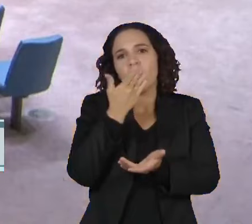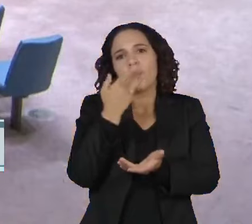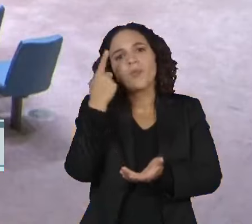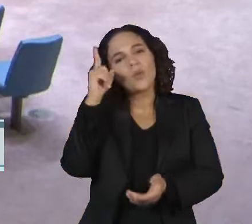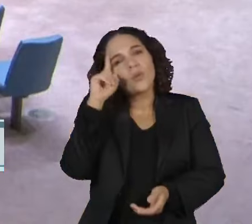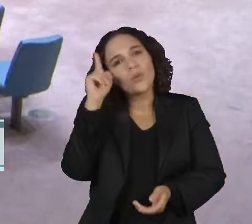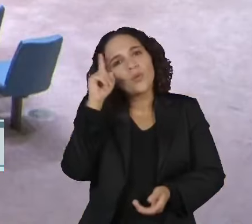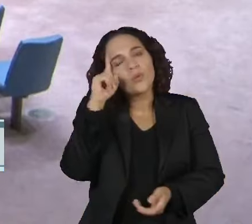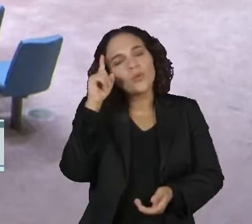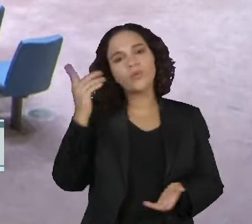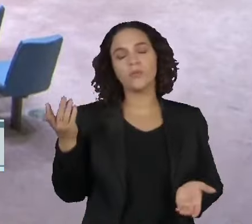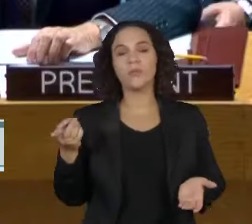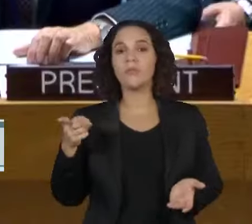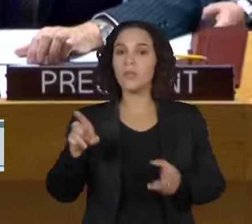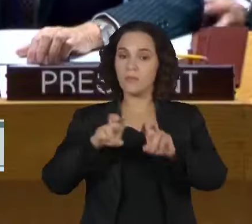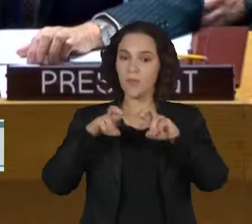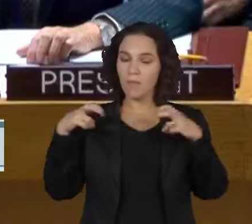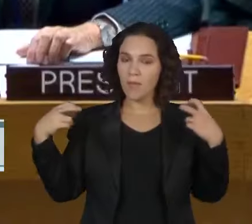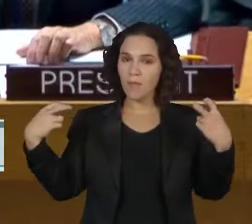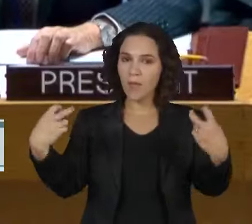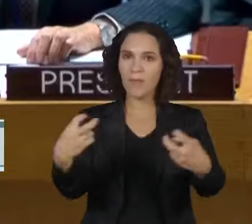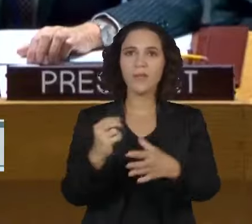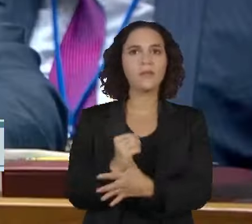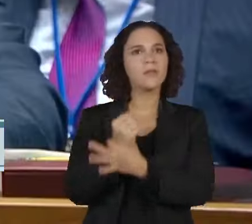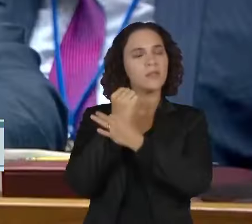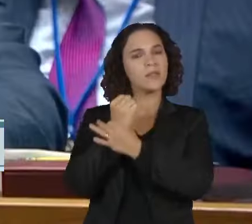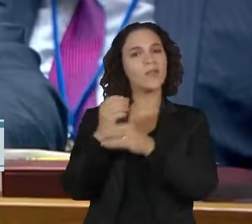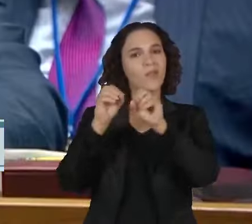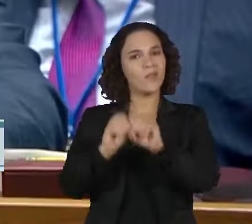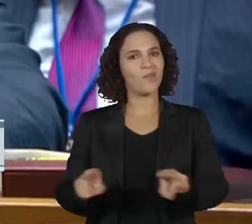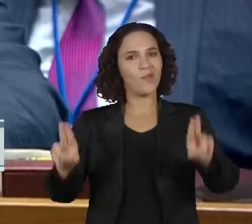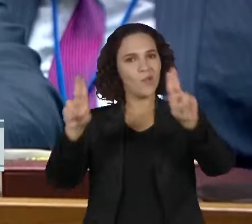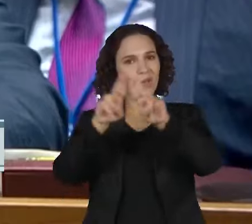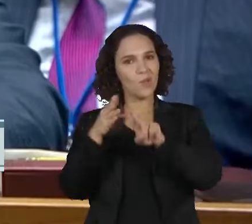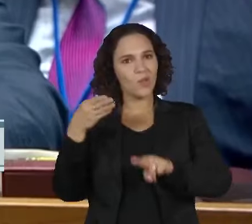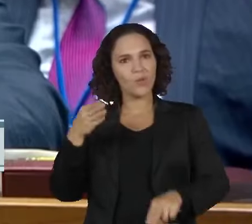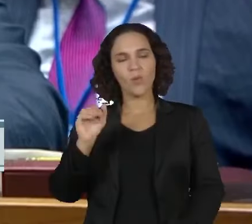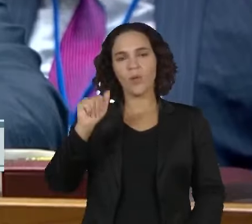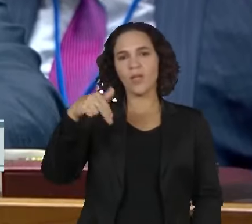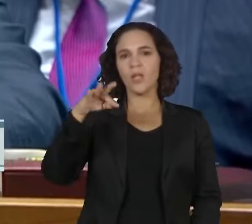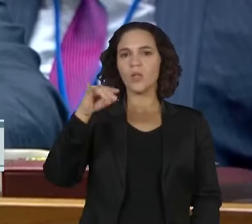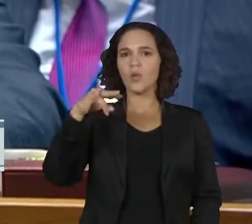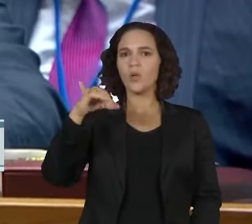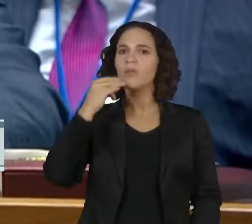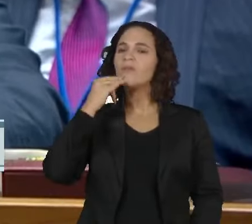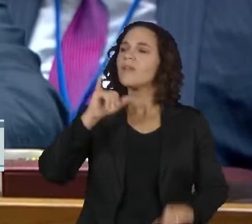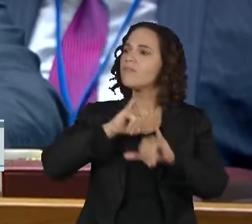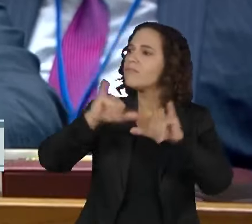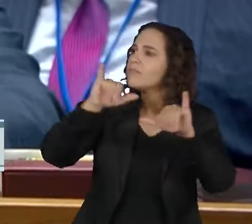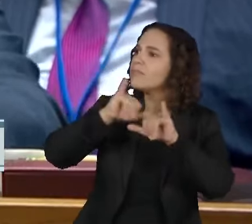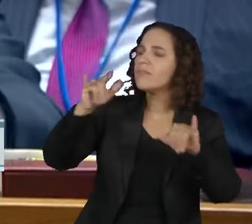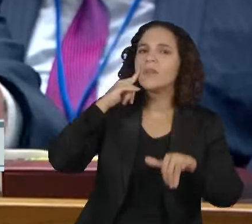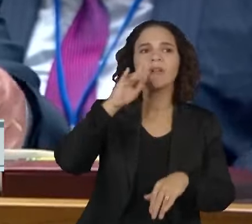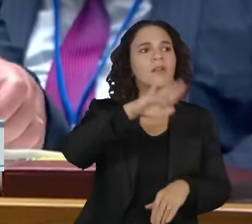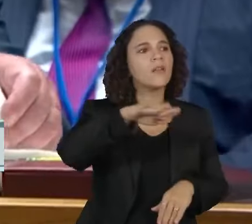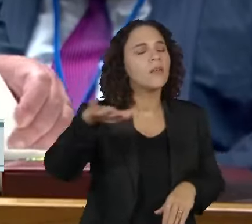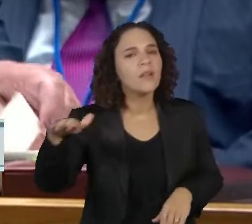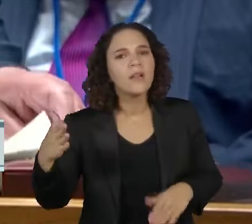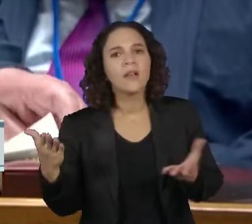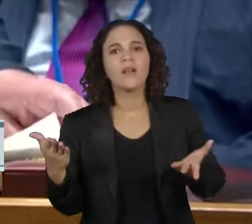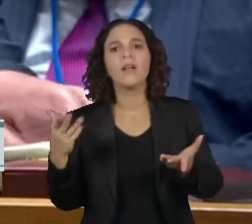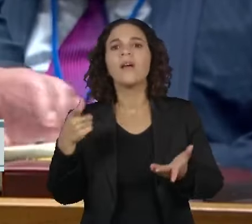Dia Diante do Conselho de Segurança o secretário geral da ONU Antônio Guterres endossou o alerta feito pela agência de alimentos da